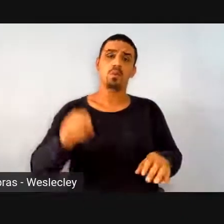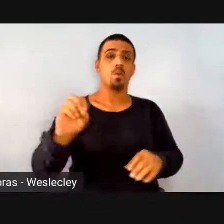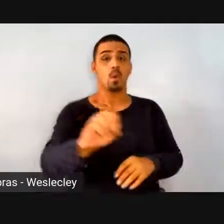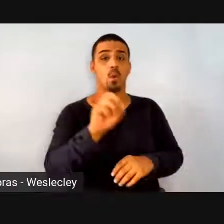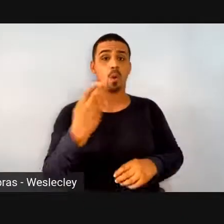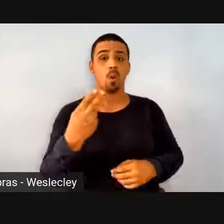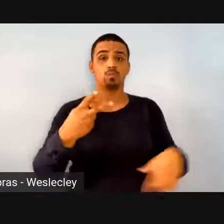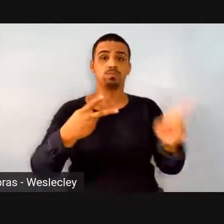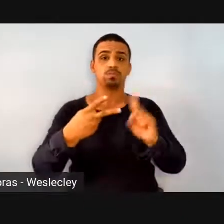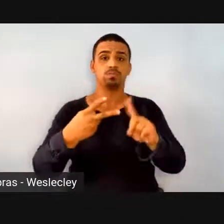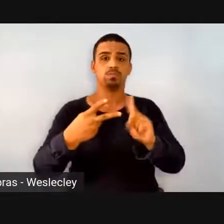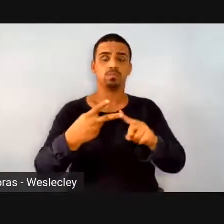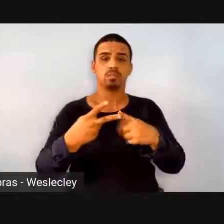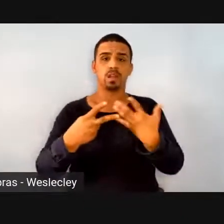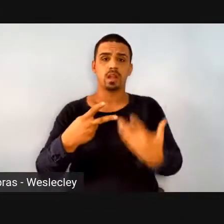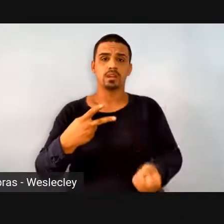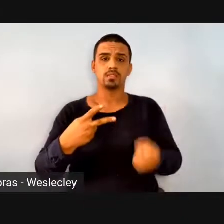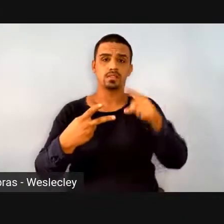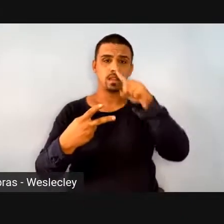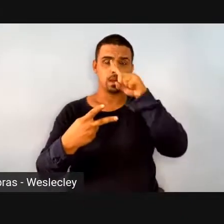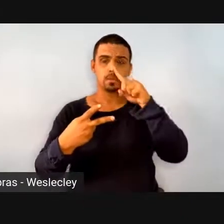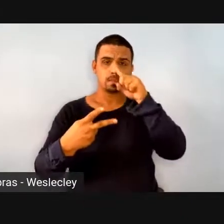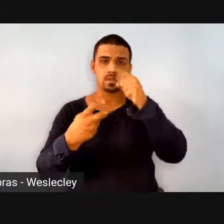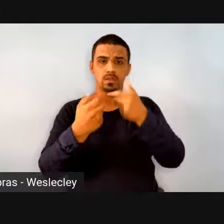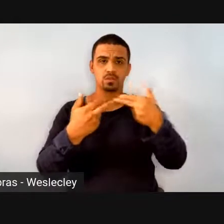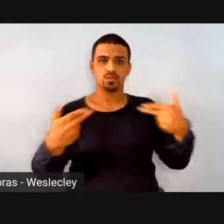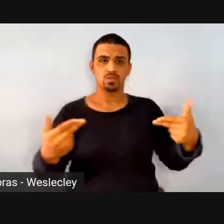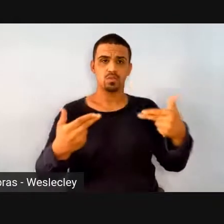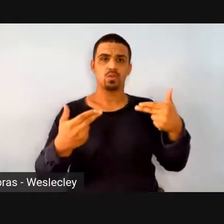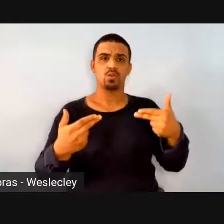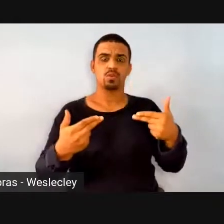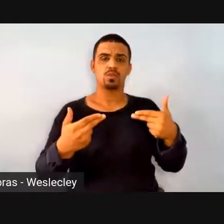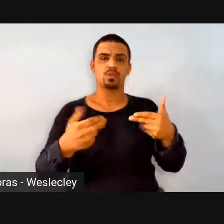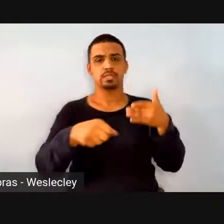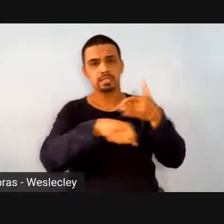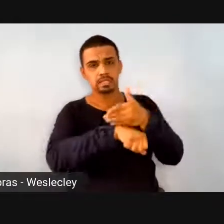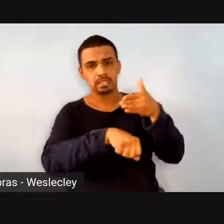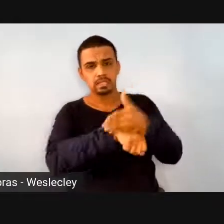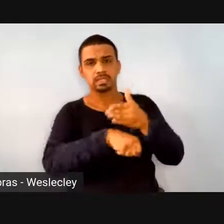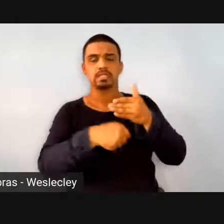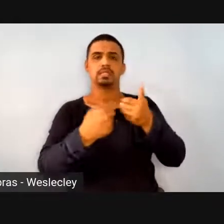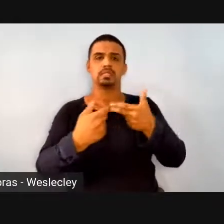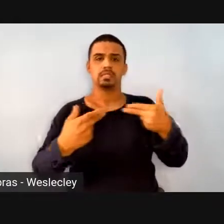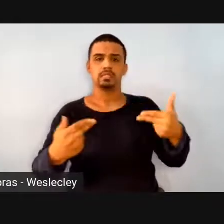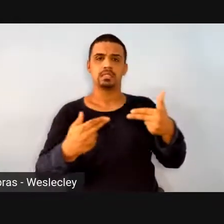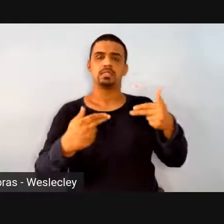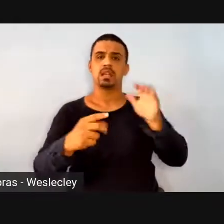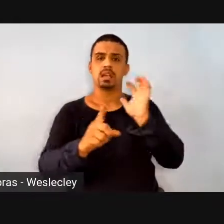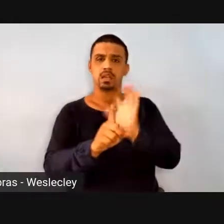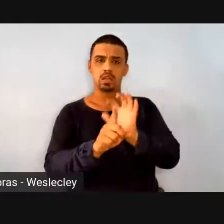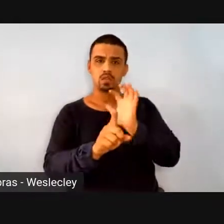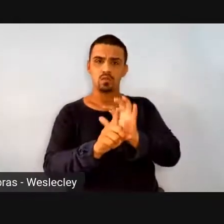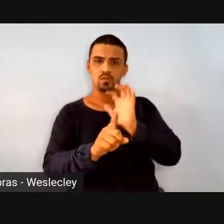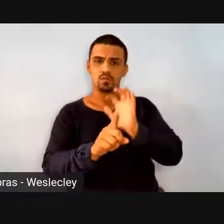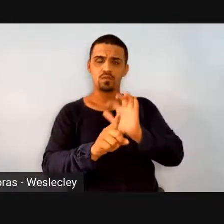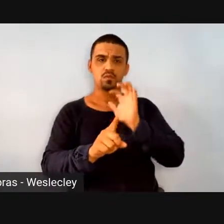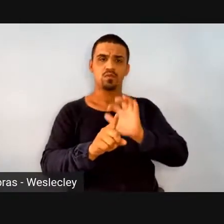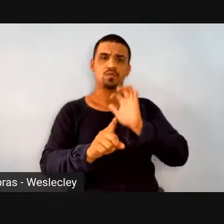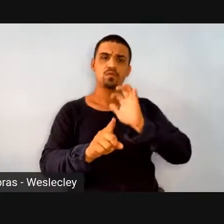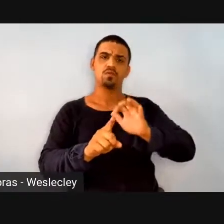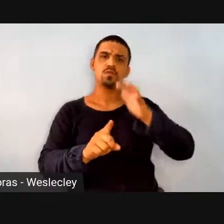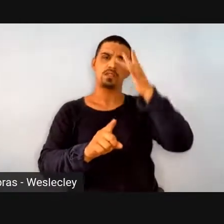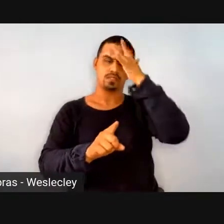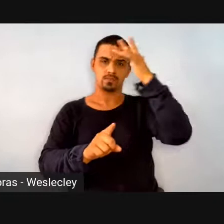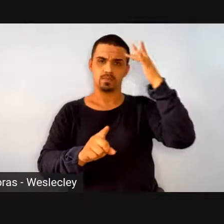ou tinha que aceitar o risco de uma intensificação grande da influência de quem tivesse